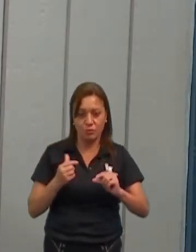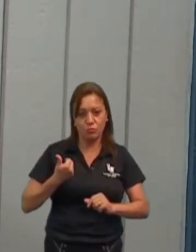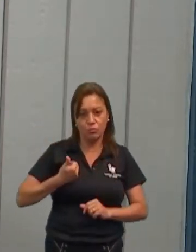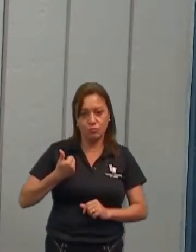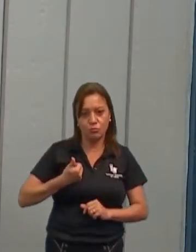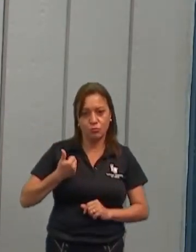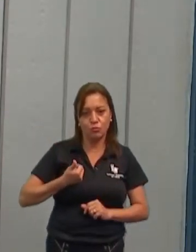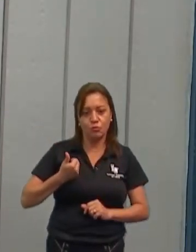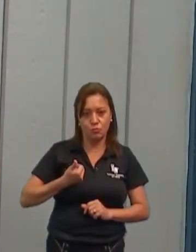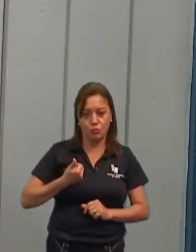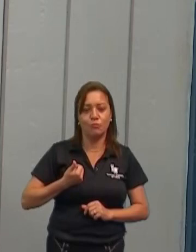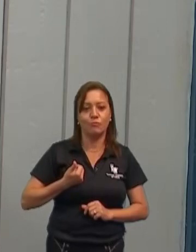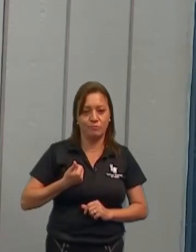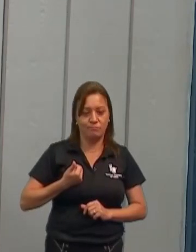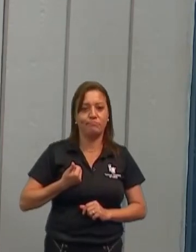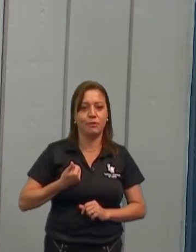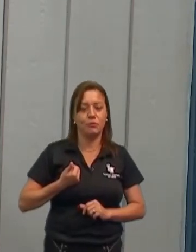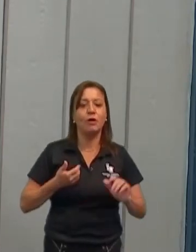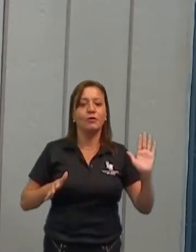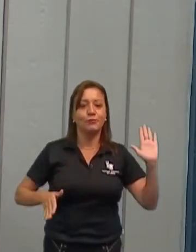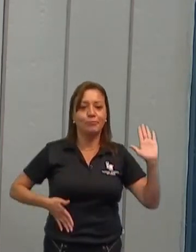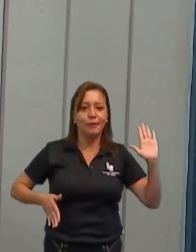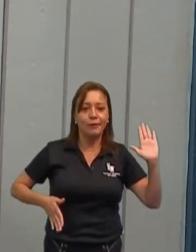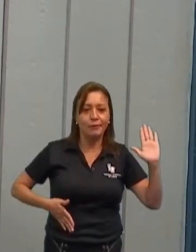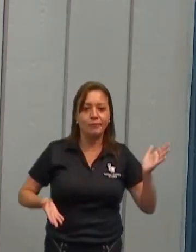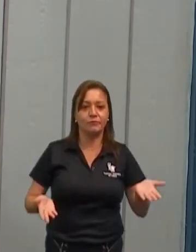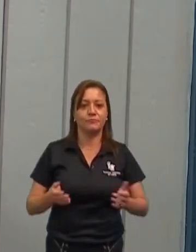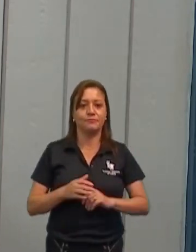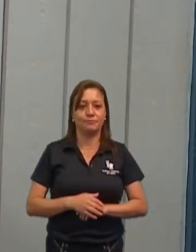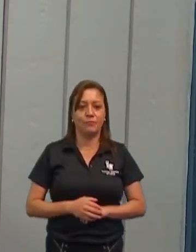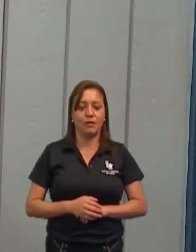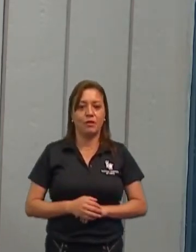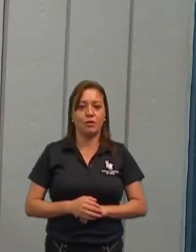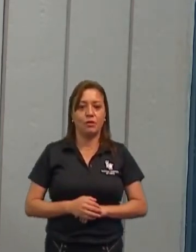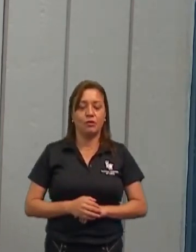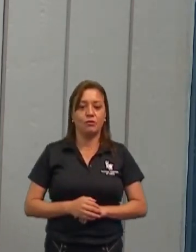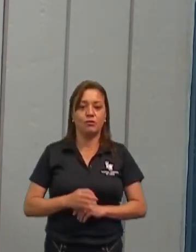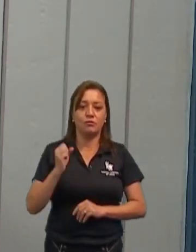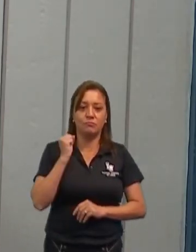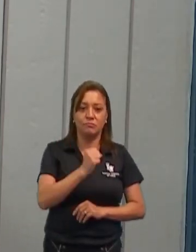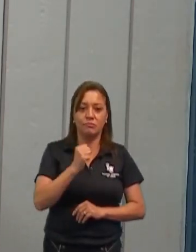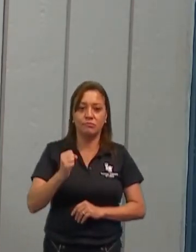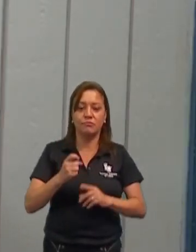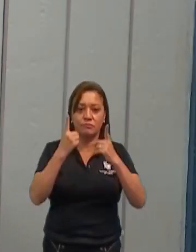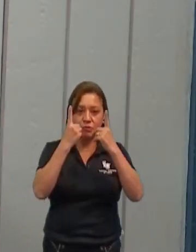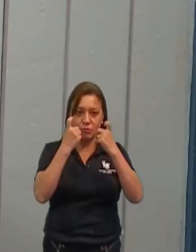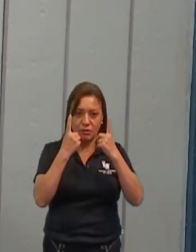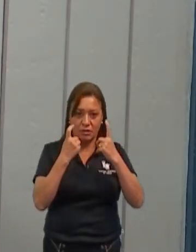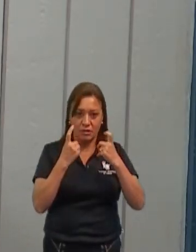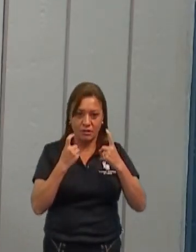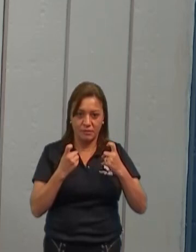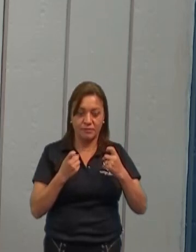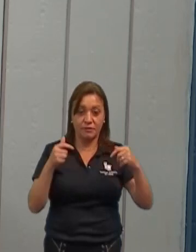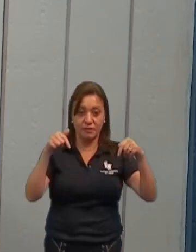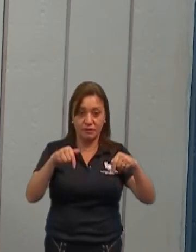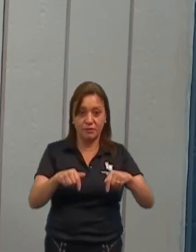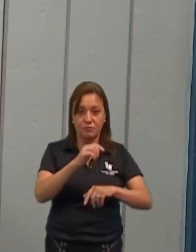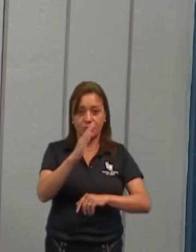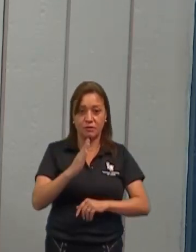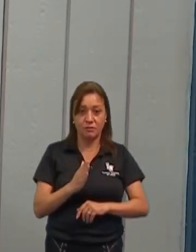foi, deveria ter aumentado e diminuiu o número de crimes violentos no Brasil. E